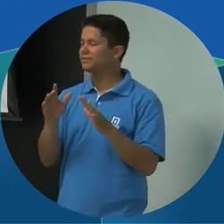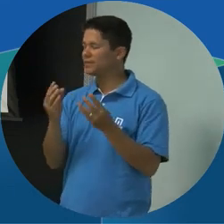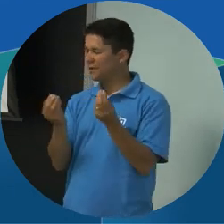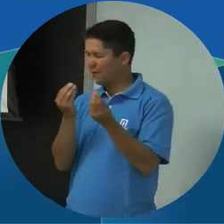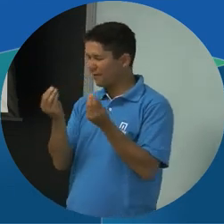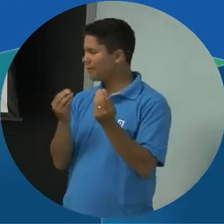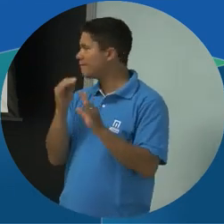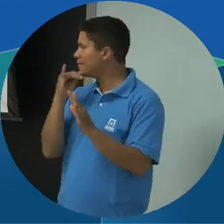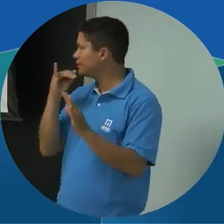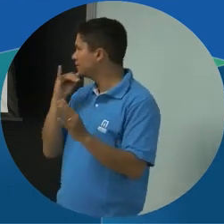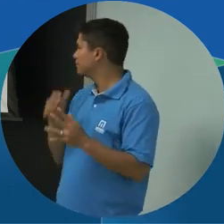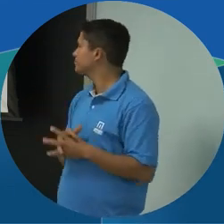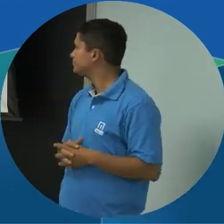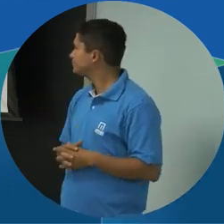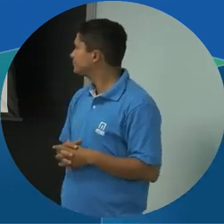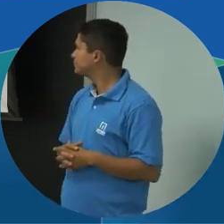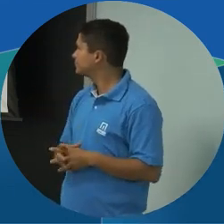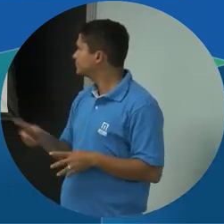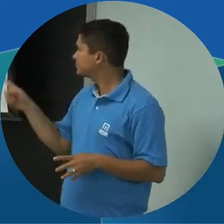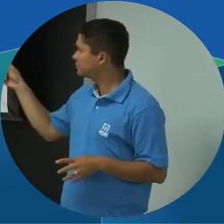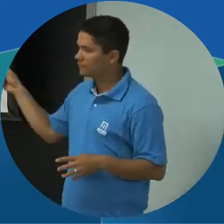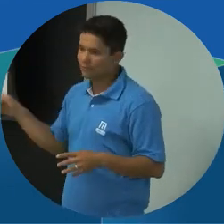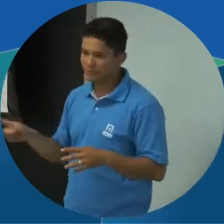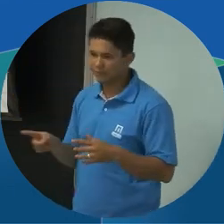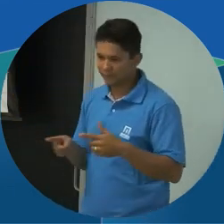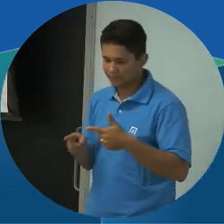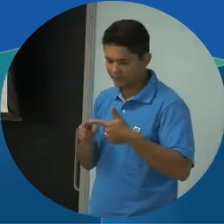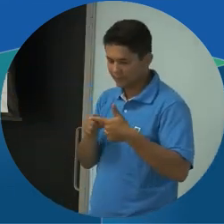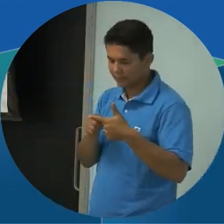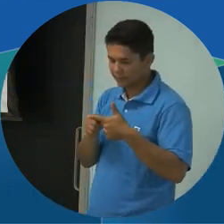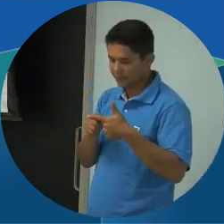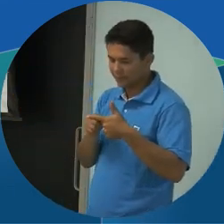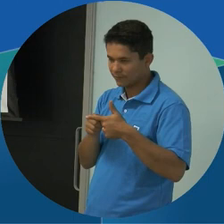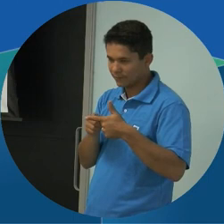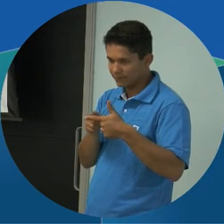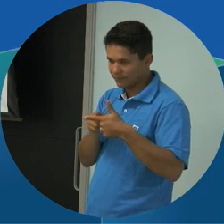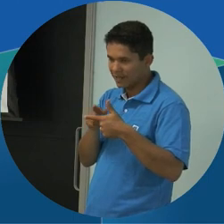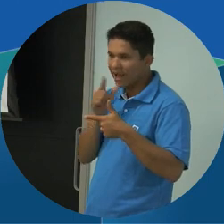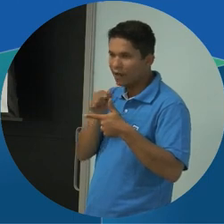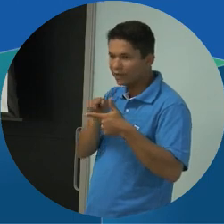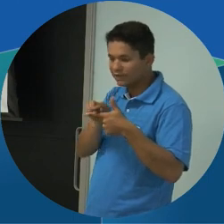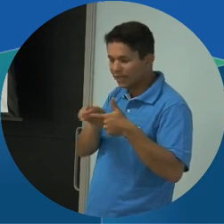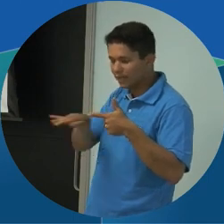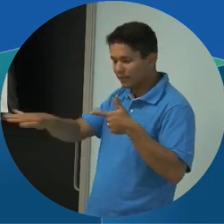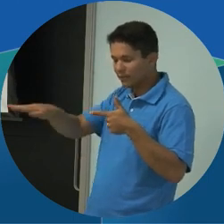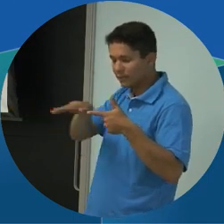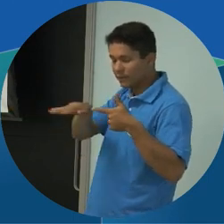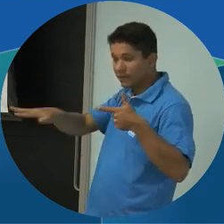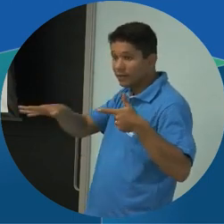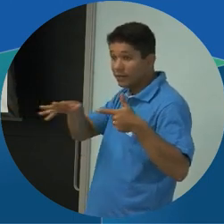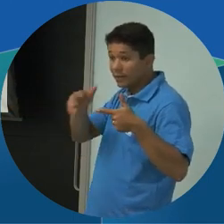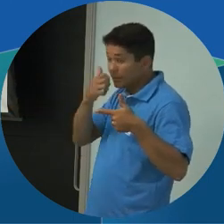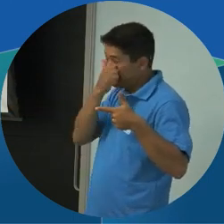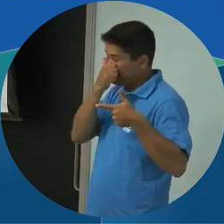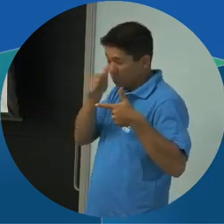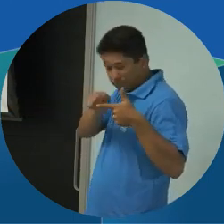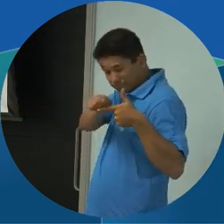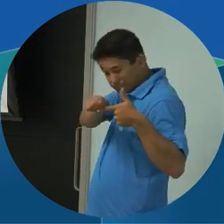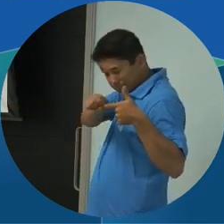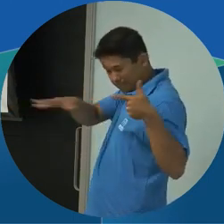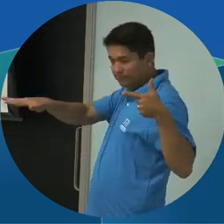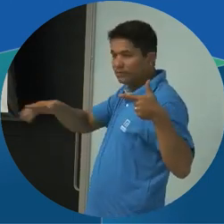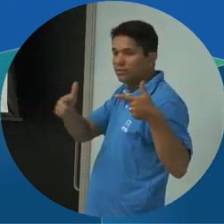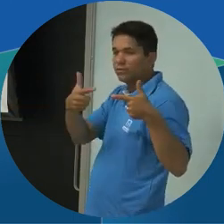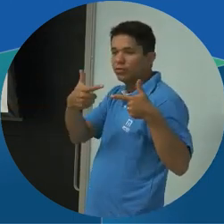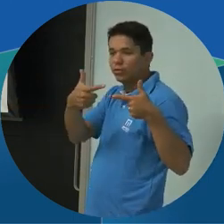a gente tem aqui um jato de água, né, saindo com uma pressão de